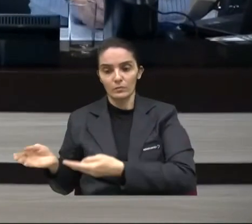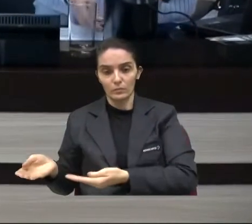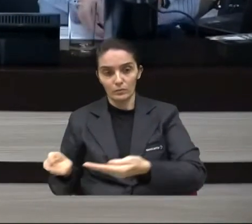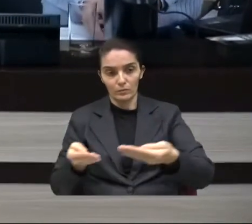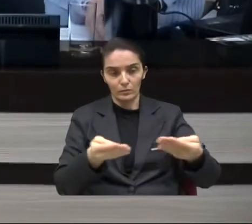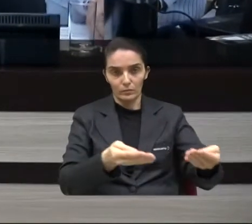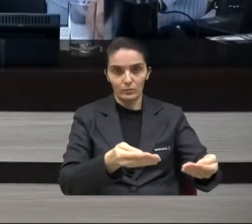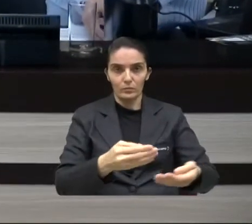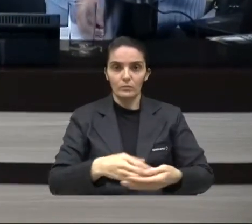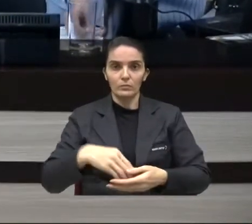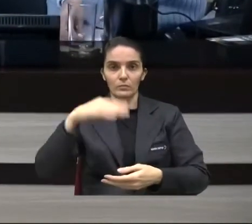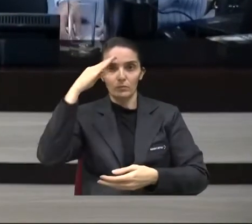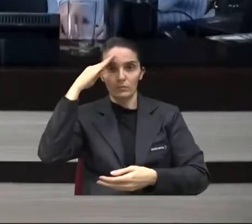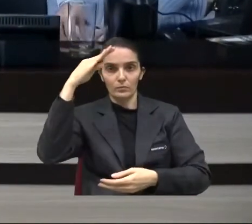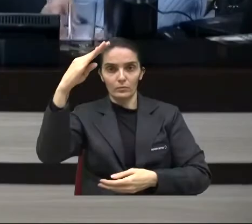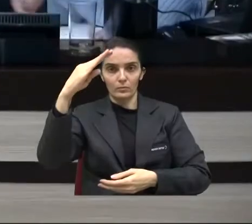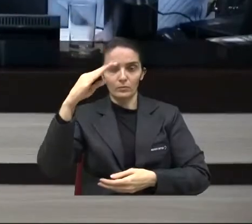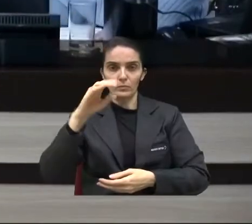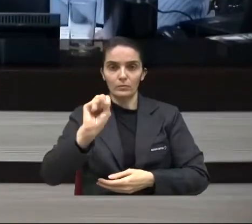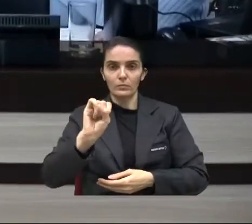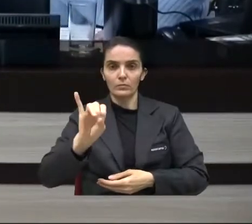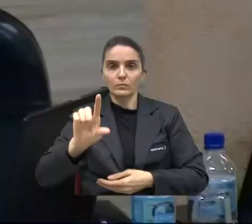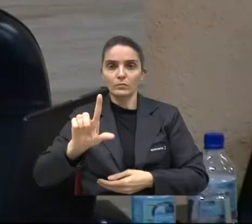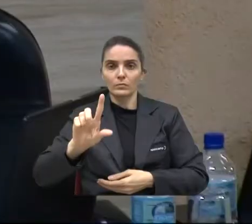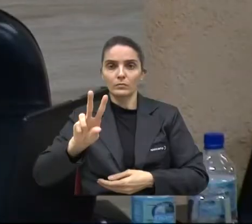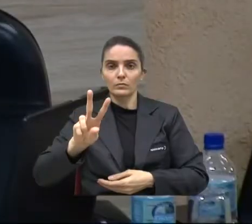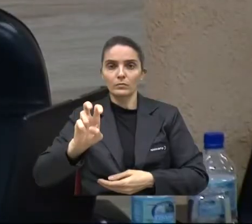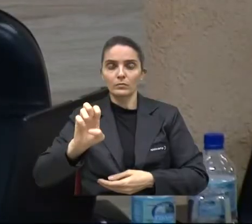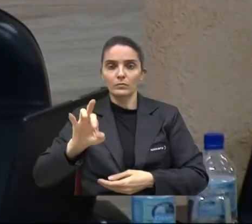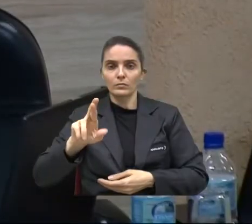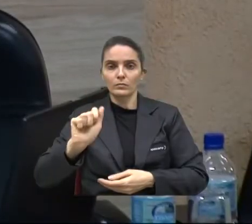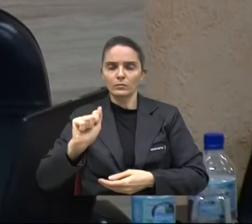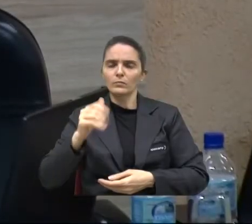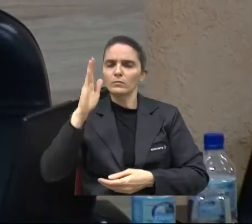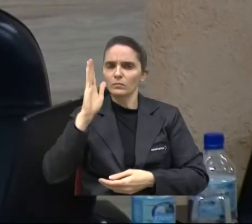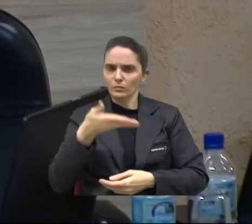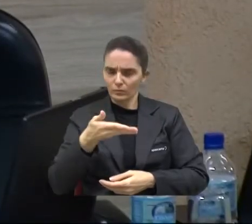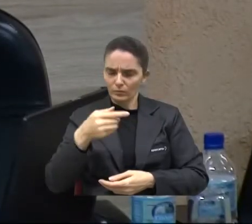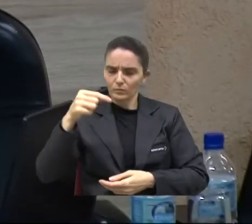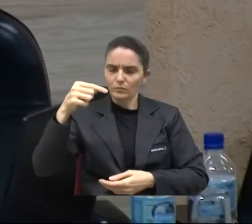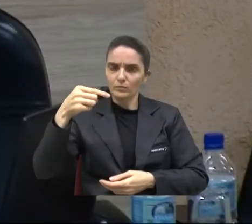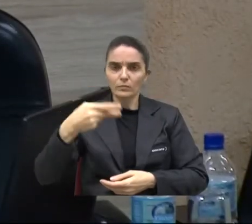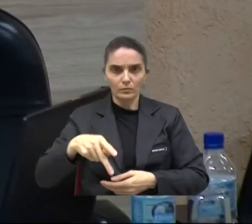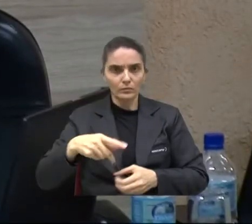ao coronel Silveira, que já esteve em nosso município,